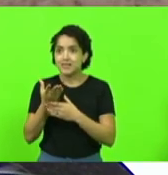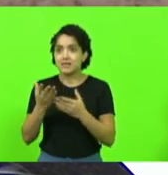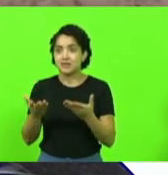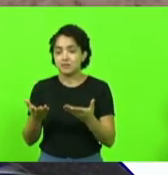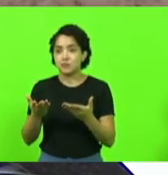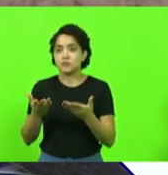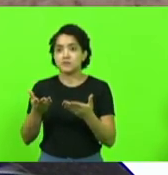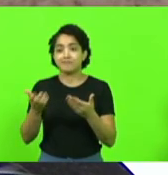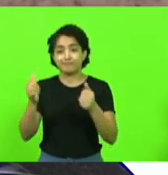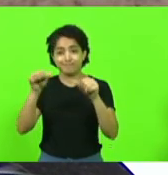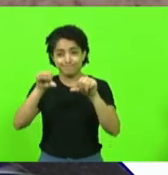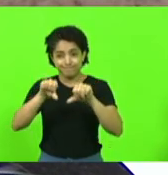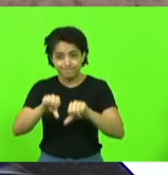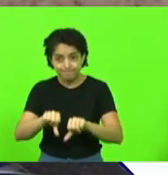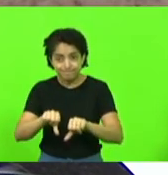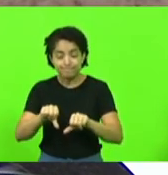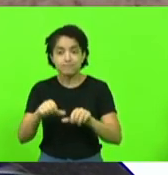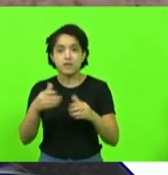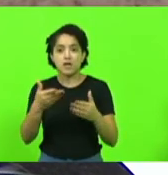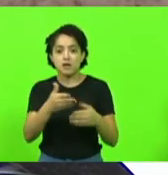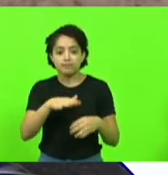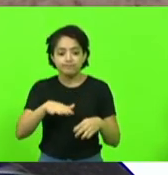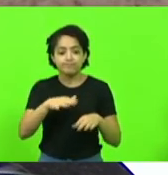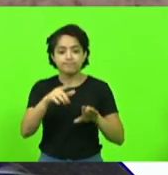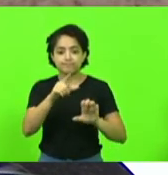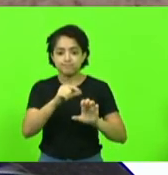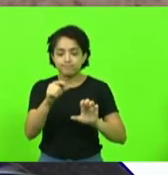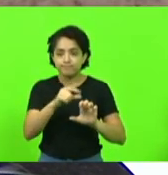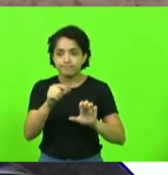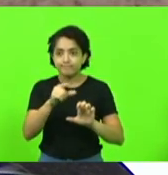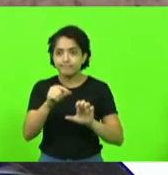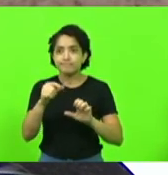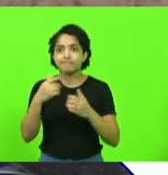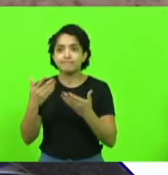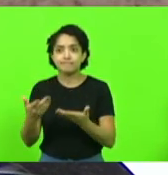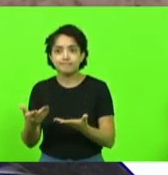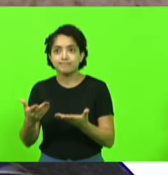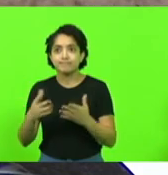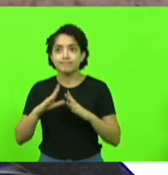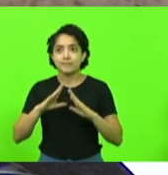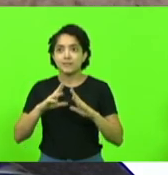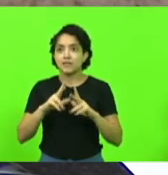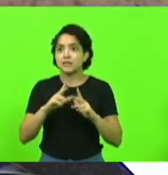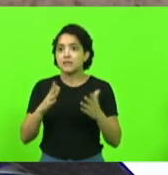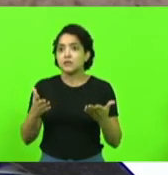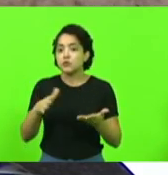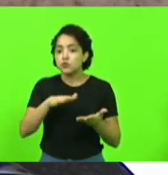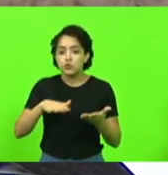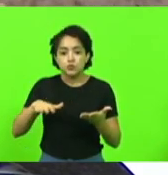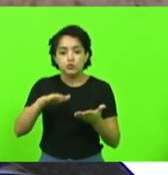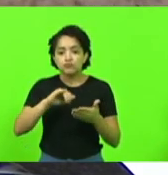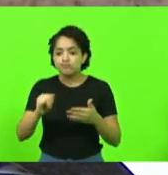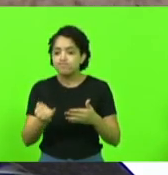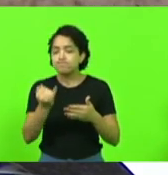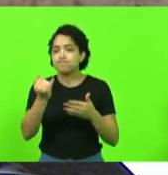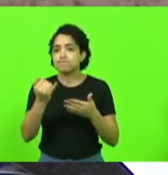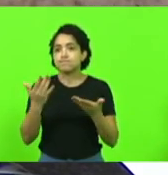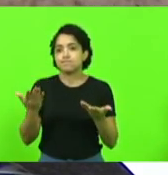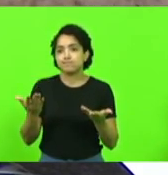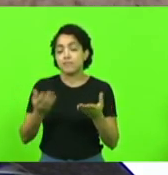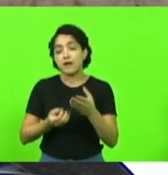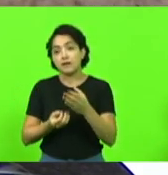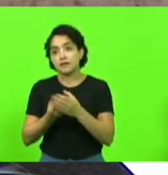para se empreender e secamos, escasseamos qualquer oportunidade, aí